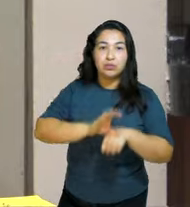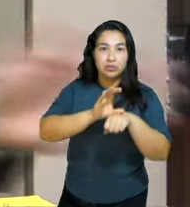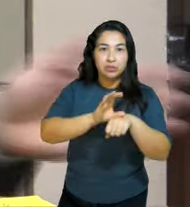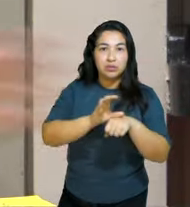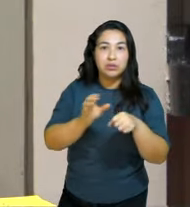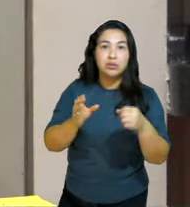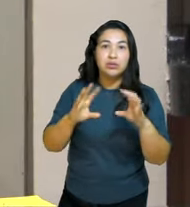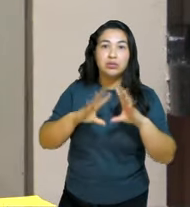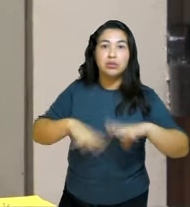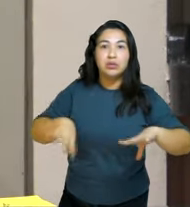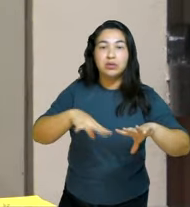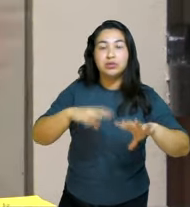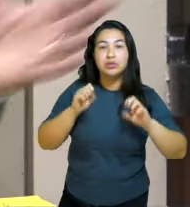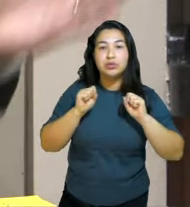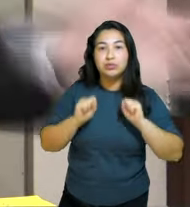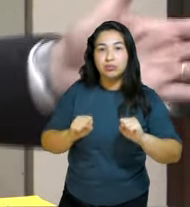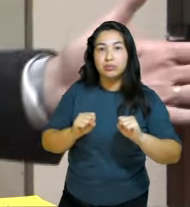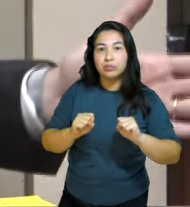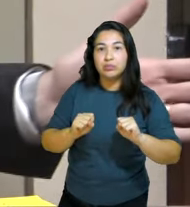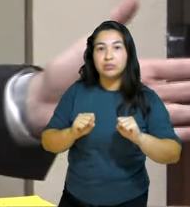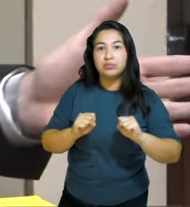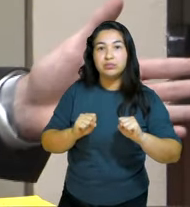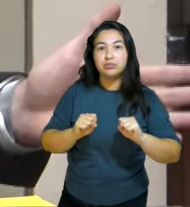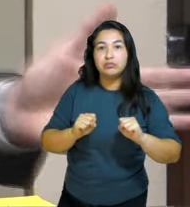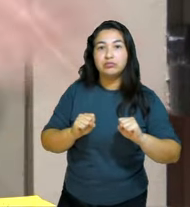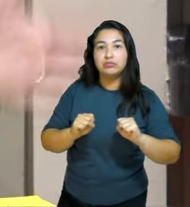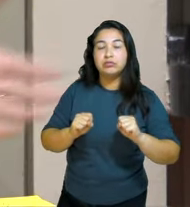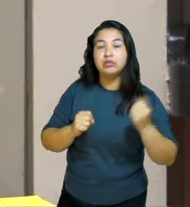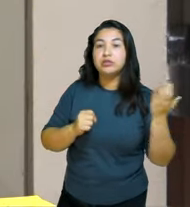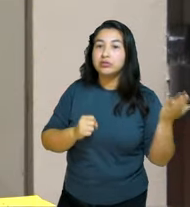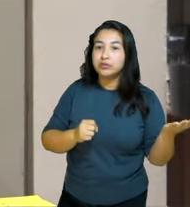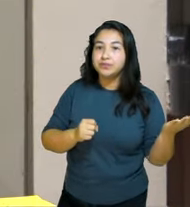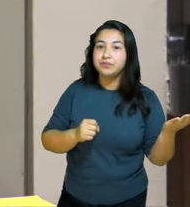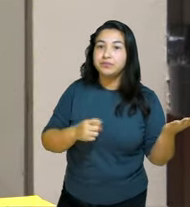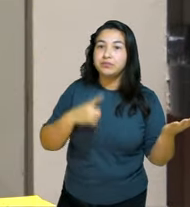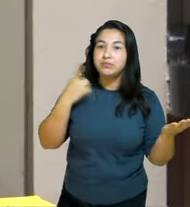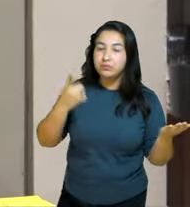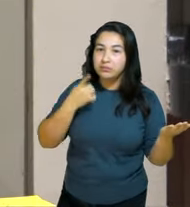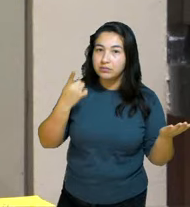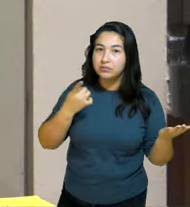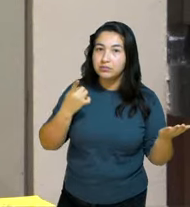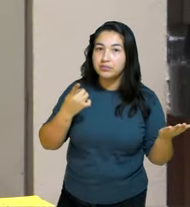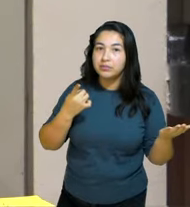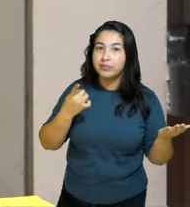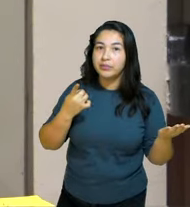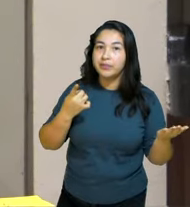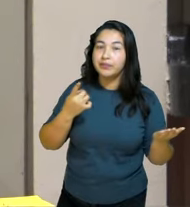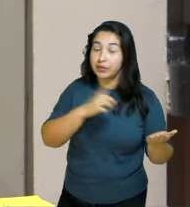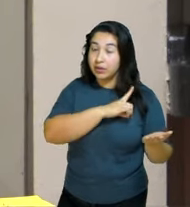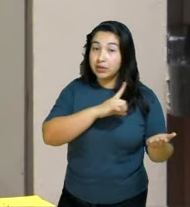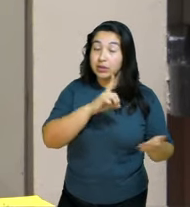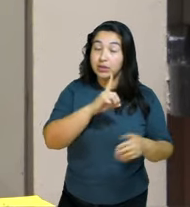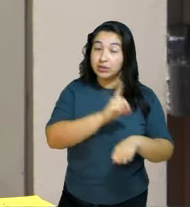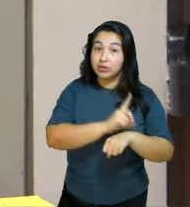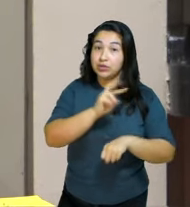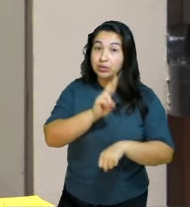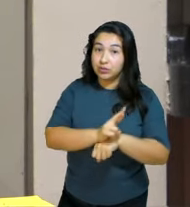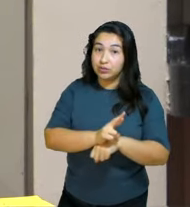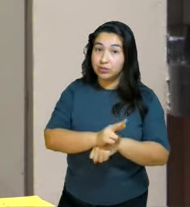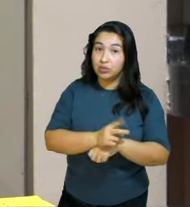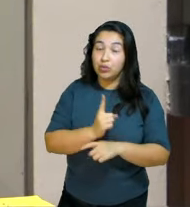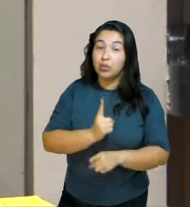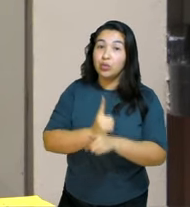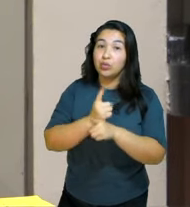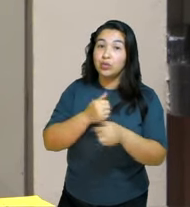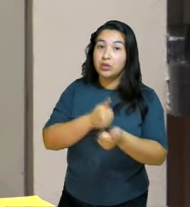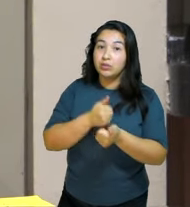a gente possa acompanhar o presidente Freiberg, provocado pelo presidente Freiberg, que é o executivo, para que a gente possa tentar achar um caminho junto ao Tribunal de Contas que